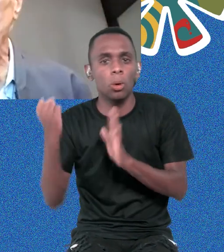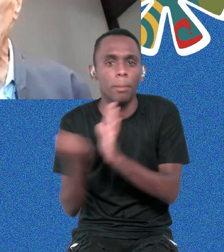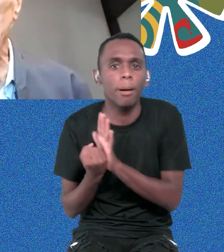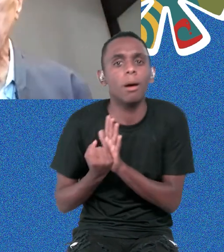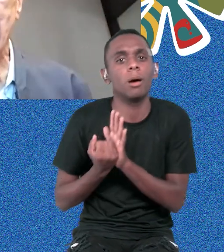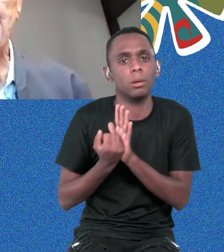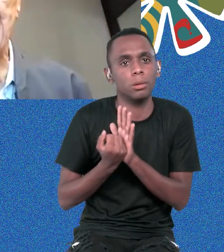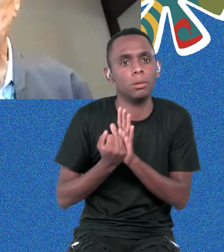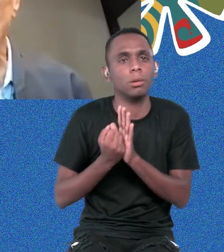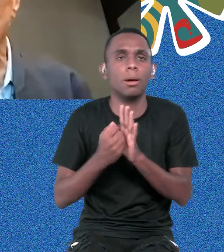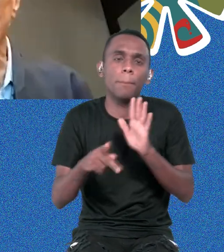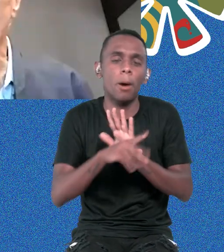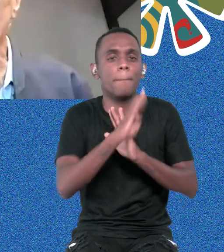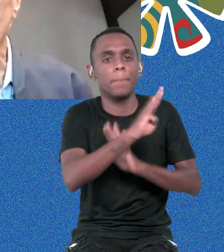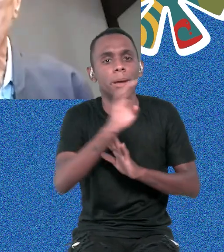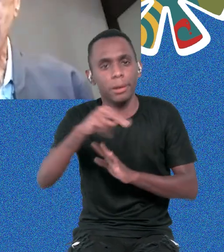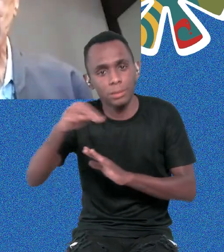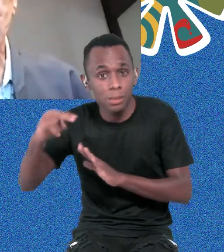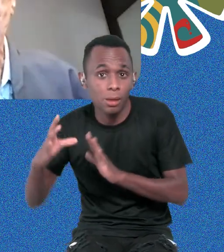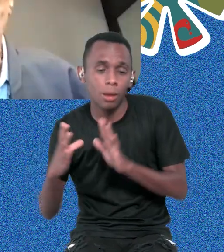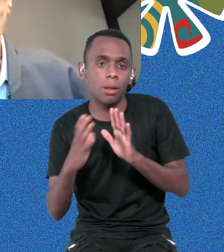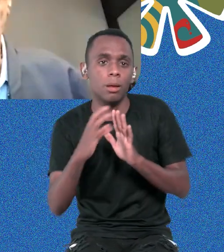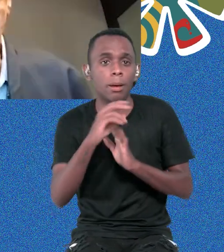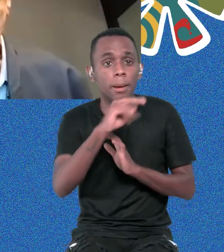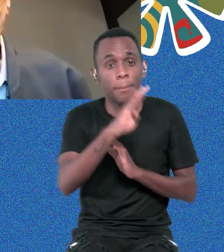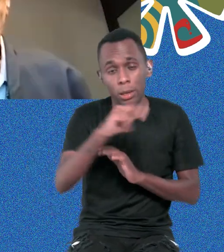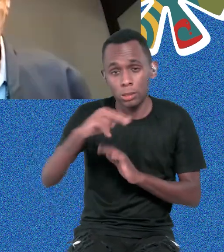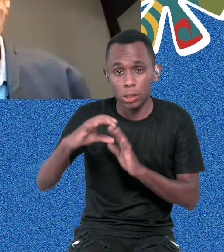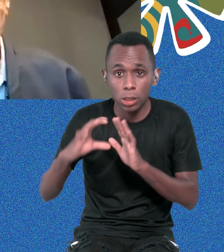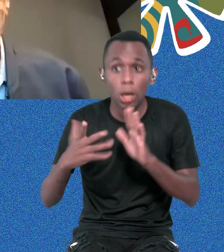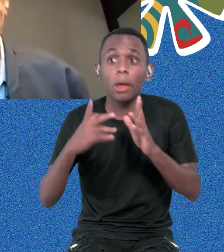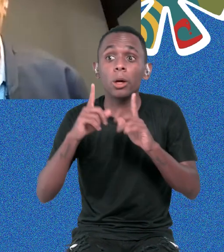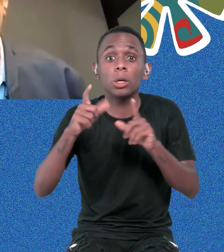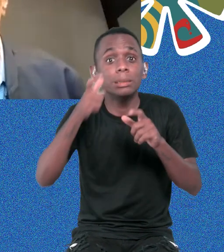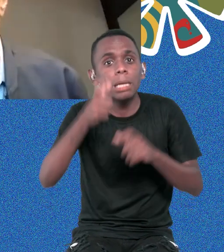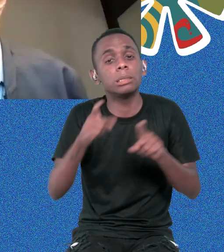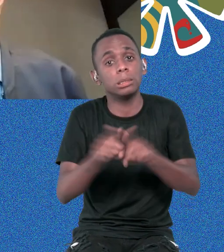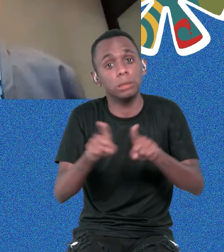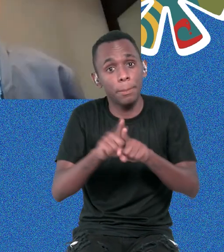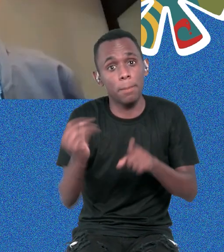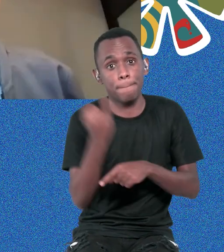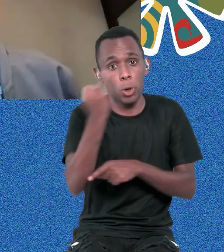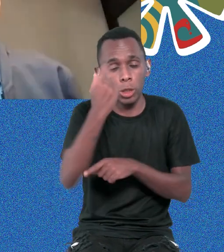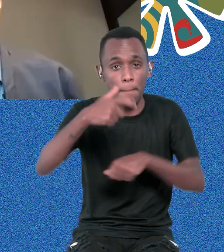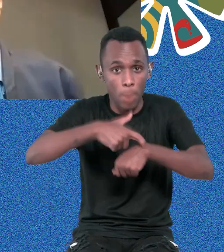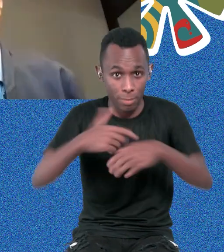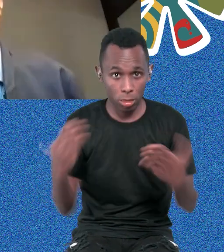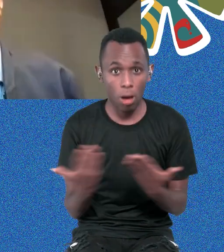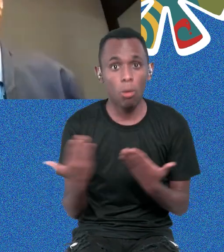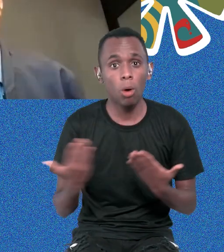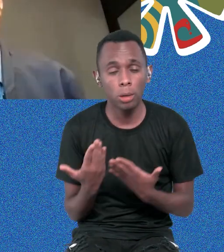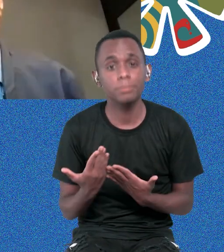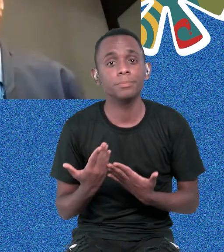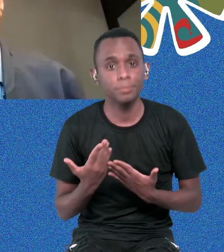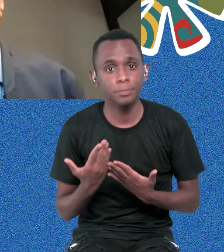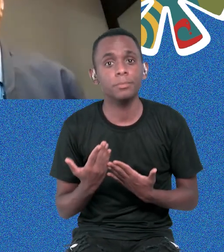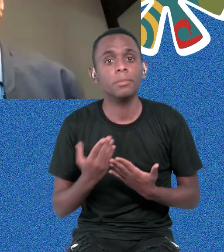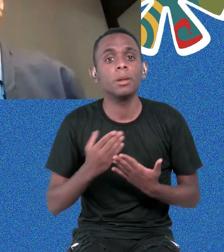da base nacional comum, mas o que há de mais interessante neste